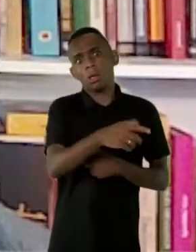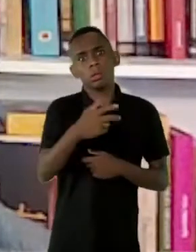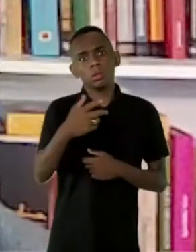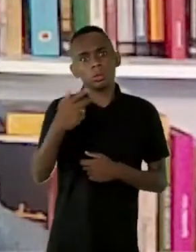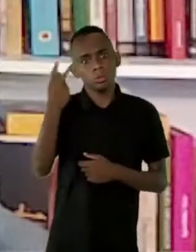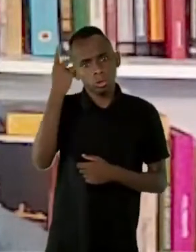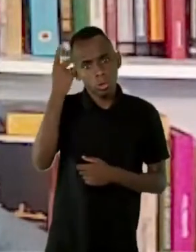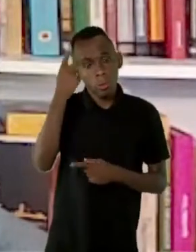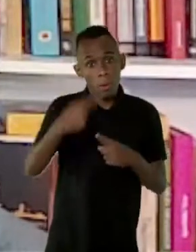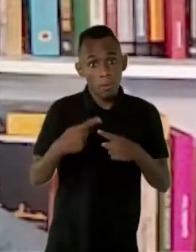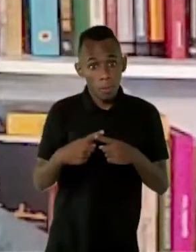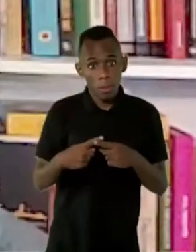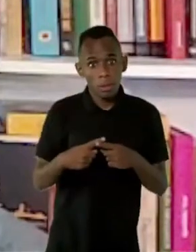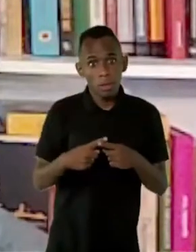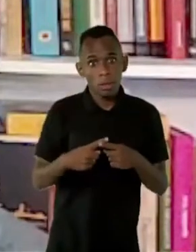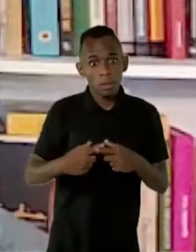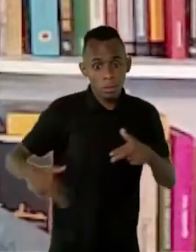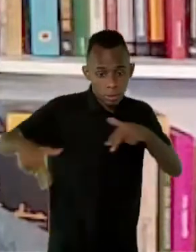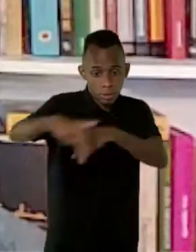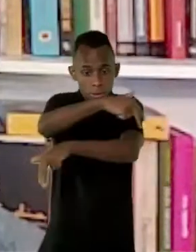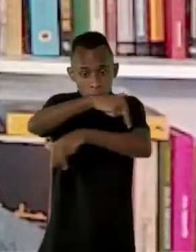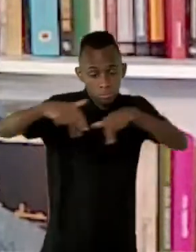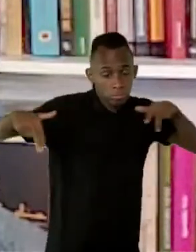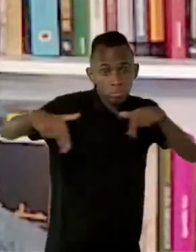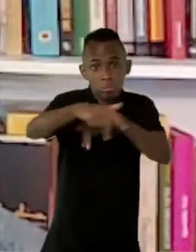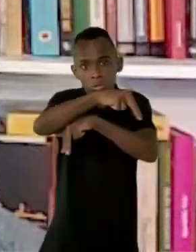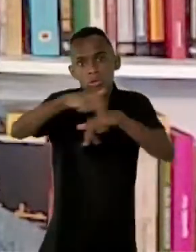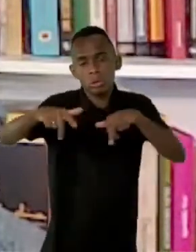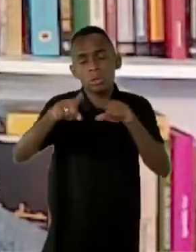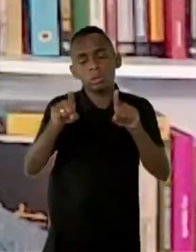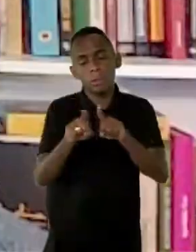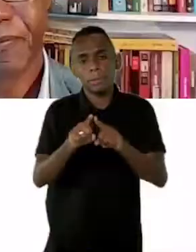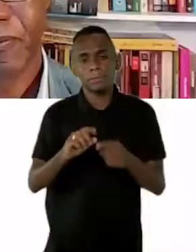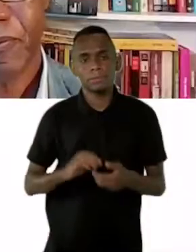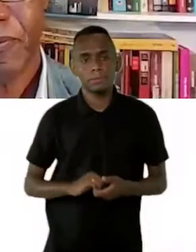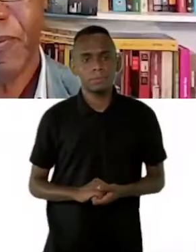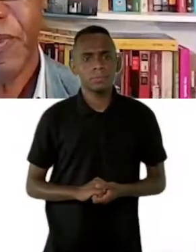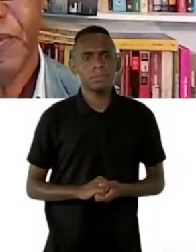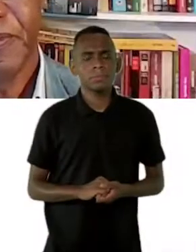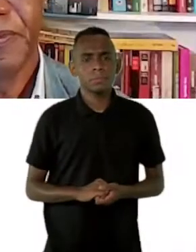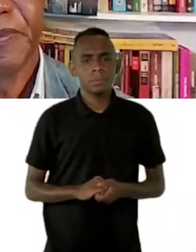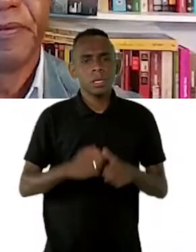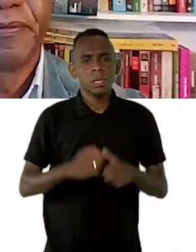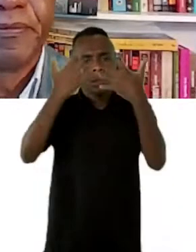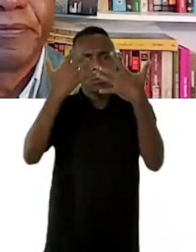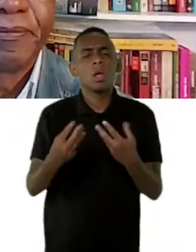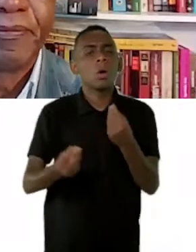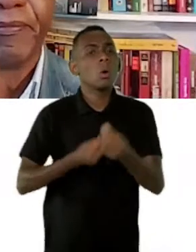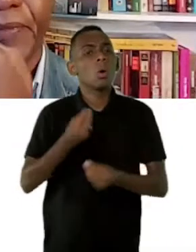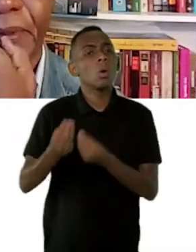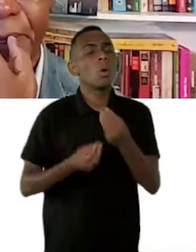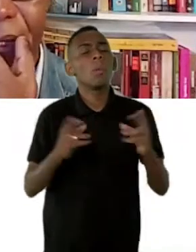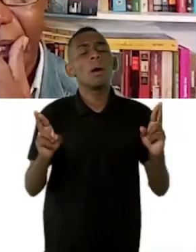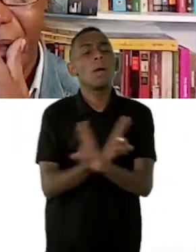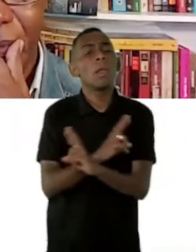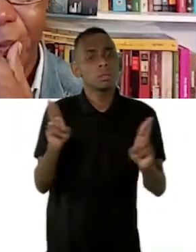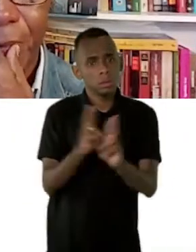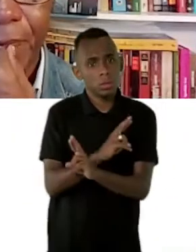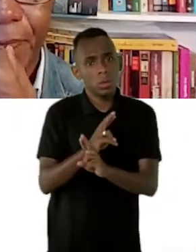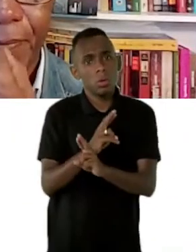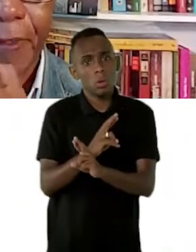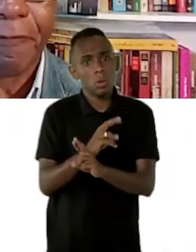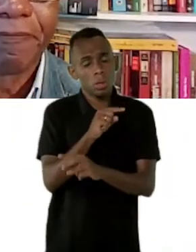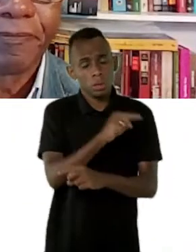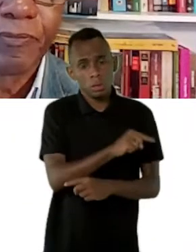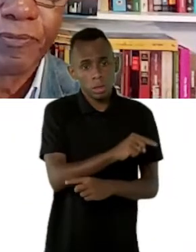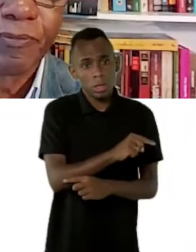essas cidades também eram muito movimentadas em si. Né? Me conta aqui, como é que foi a relação da Carolina com